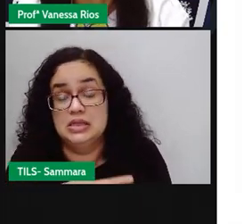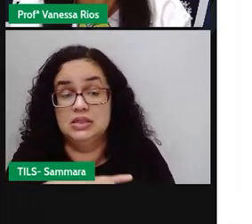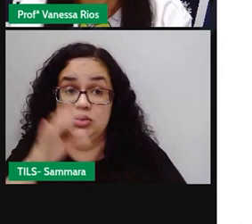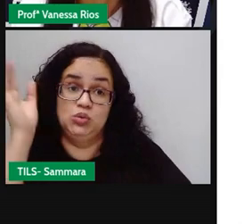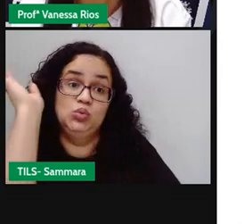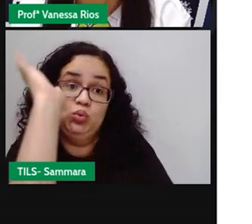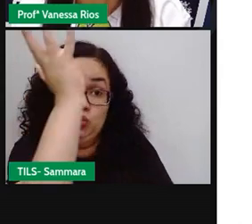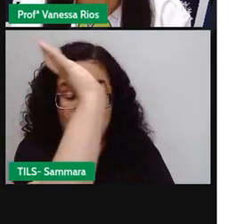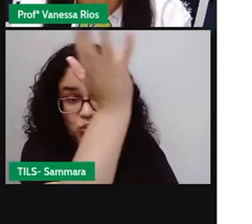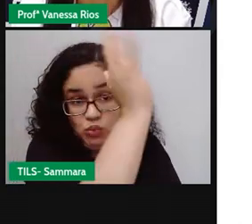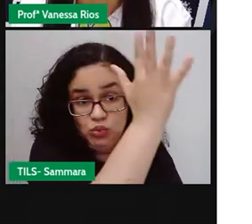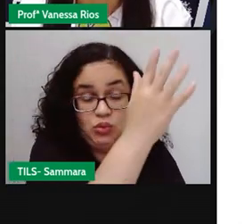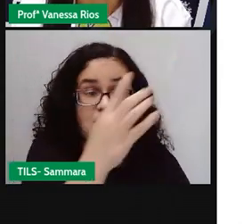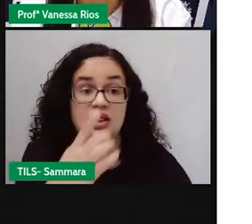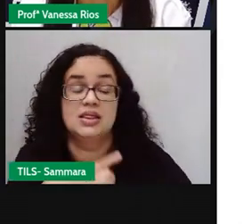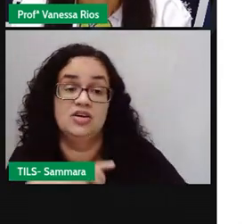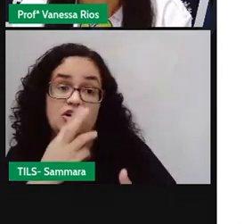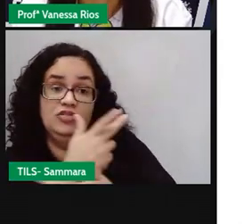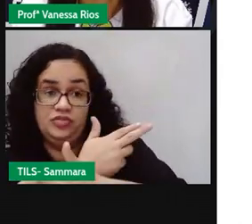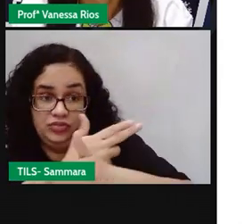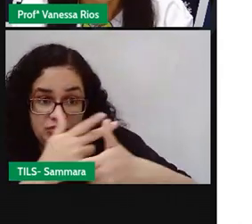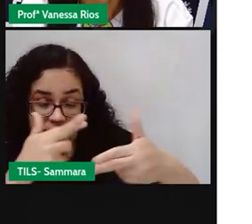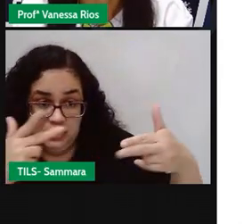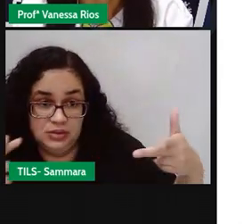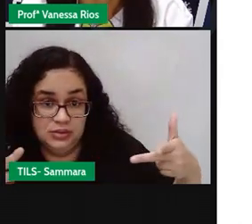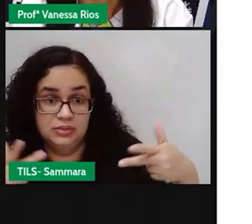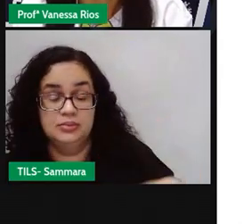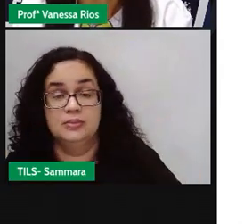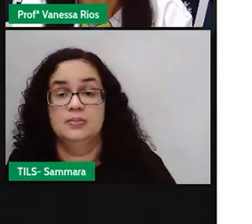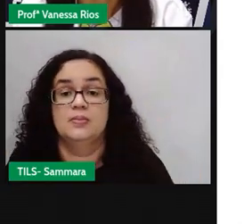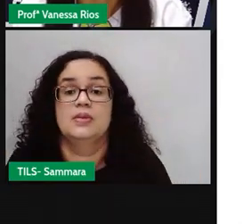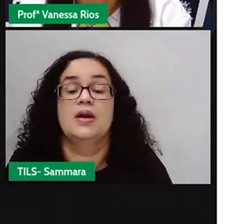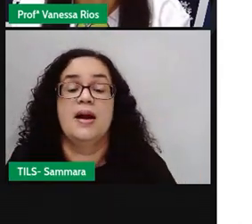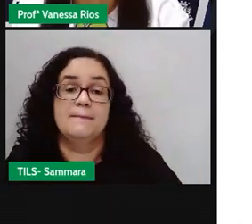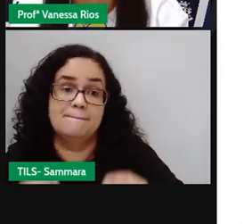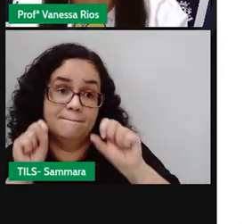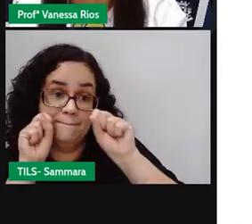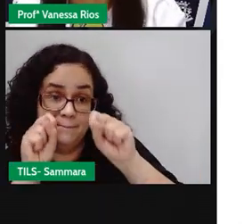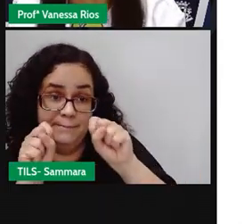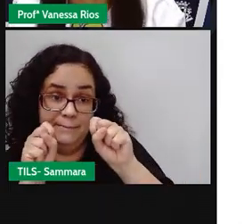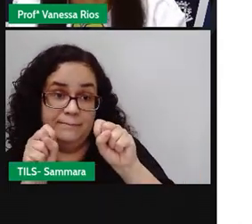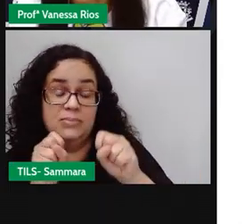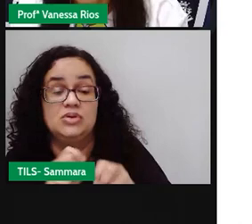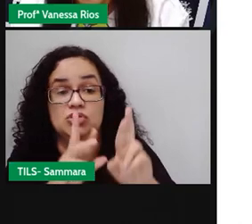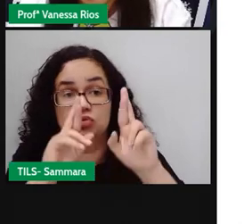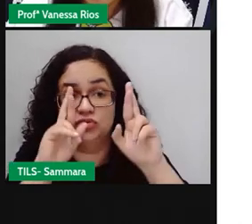na natureza, né, aparecem de diversas formas, elas podem aparecer em